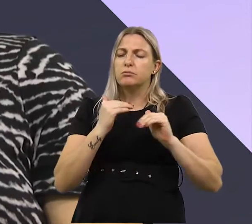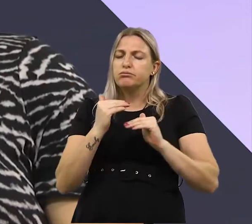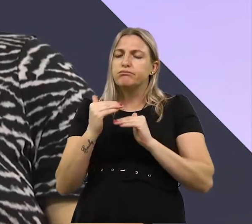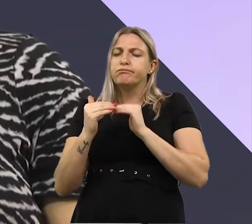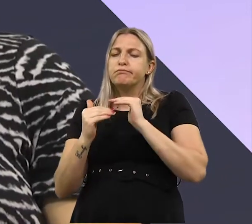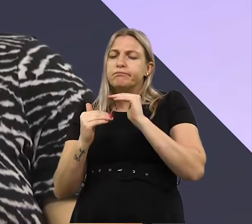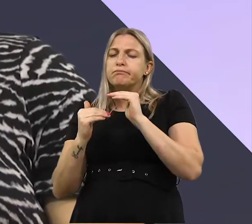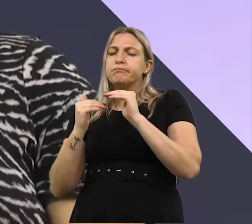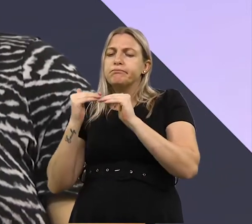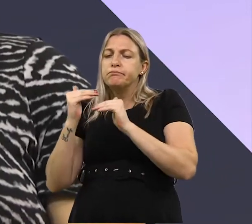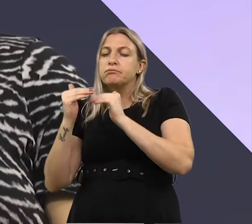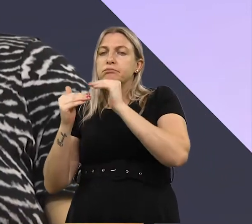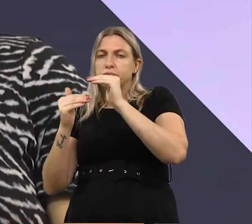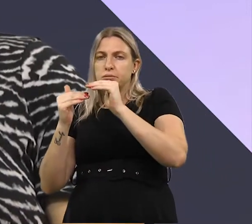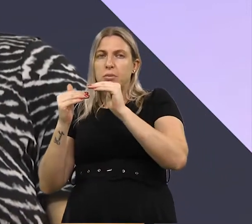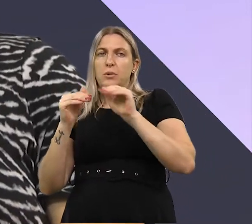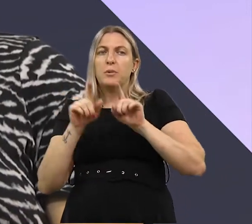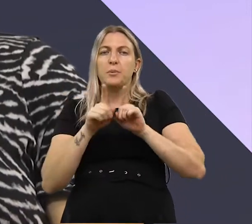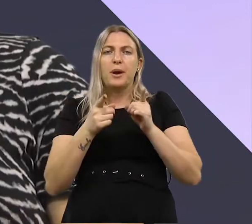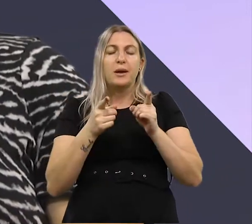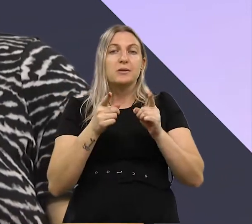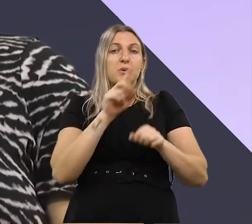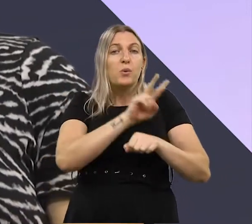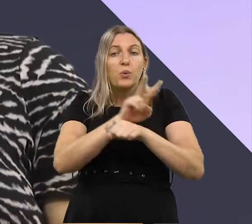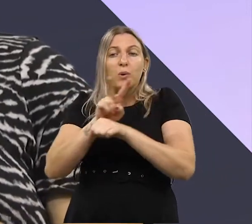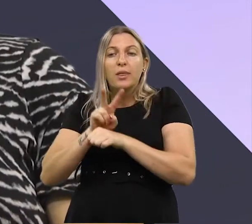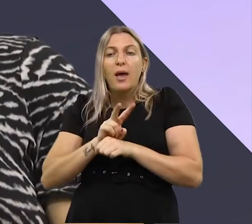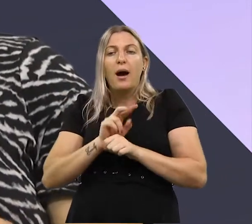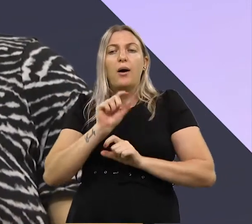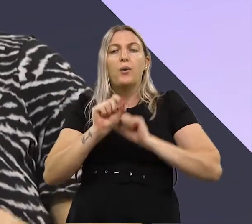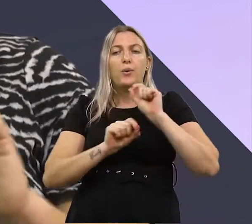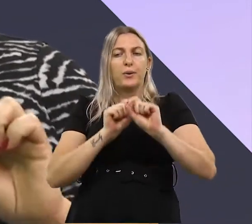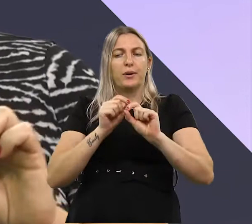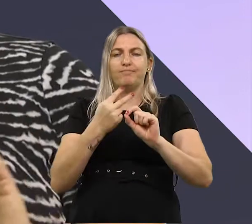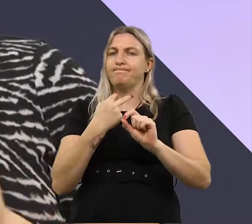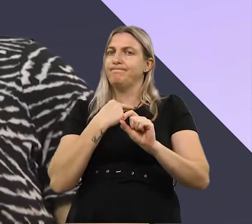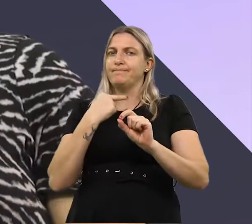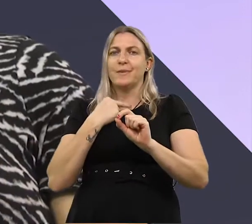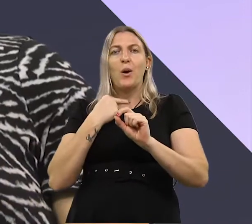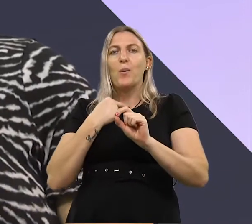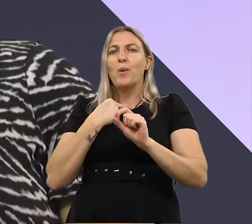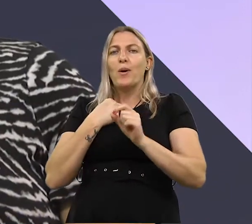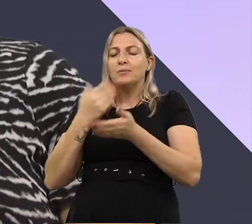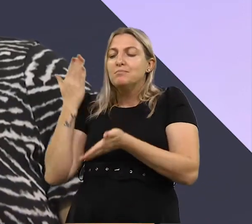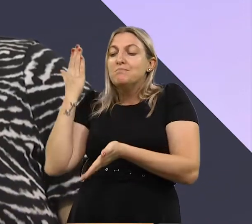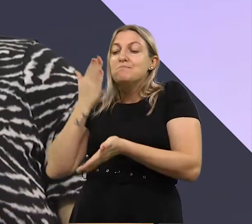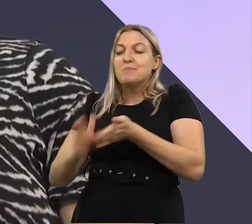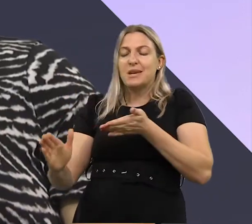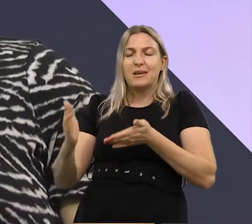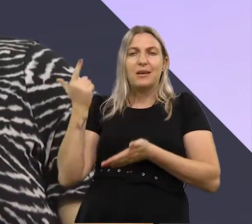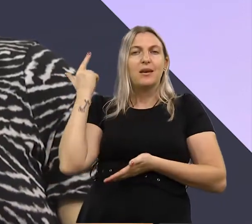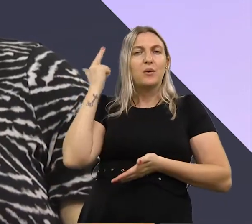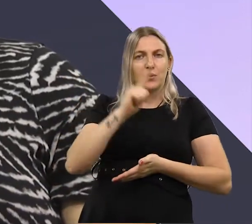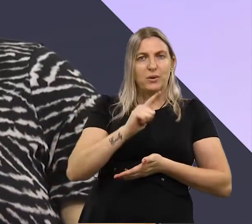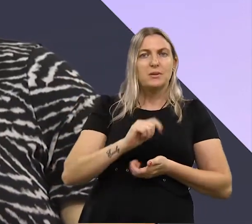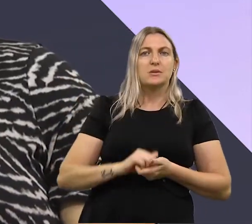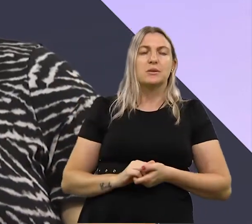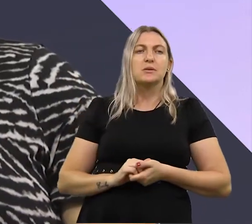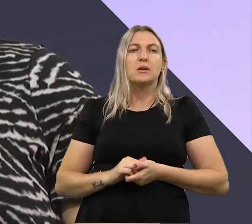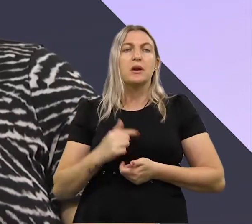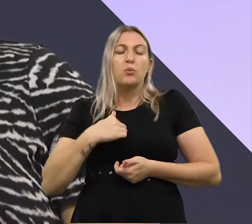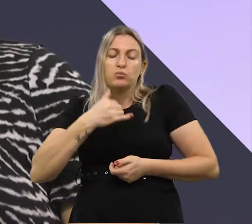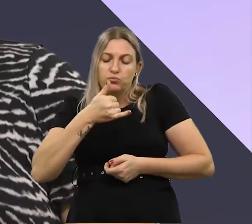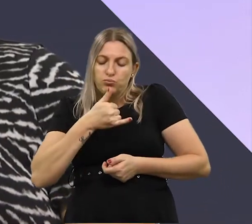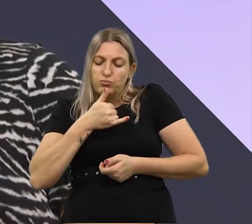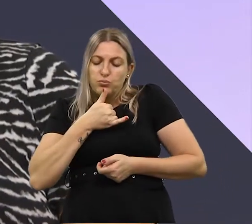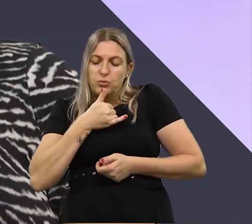mas lentas. O que a gente tem que tomar cuidado agora é para não retroceder naquilo que foi conquistado, né? E o que me